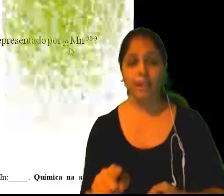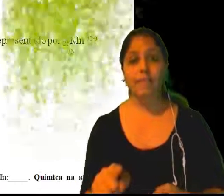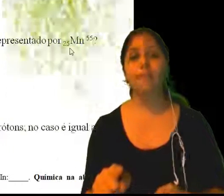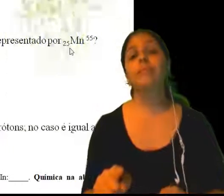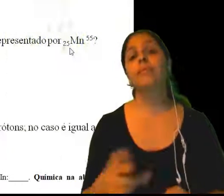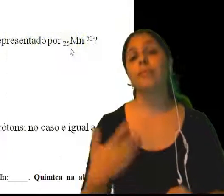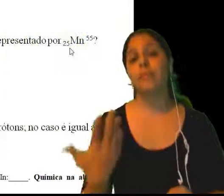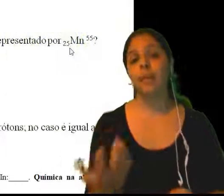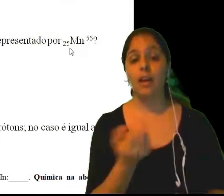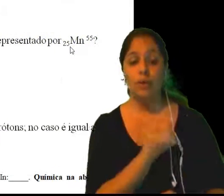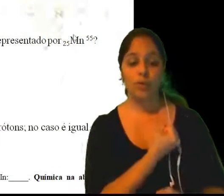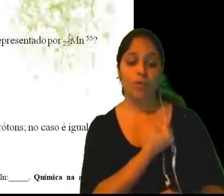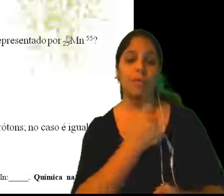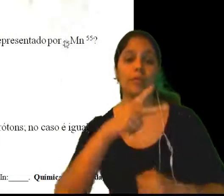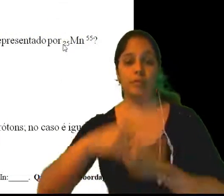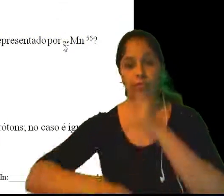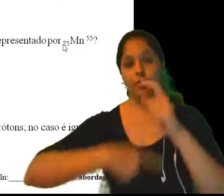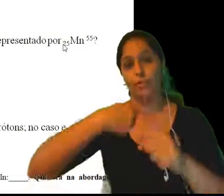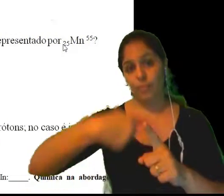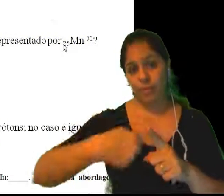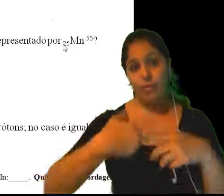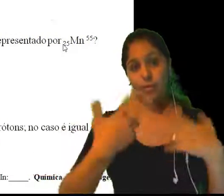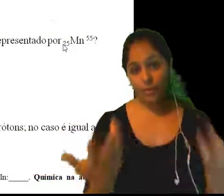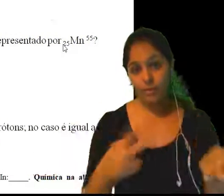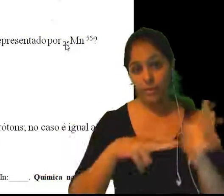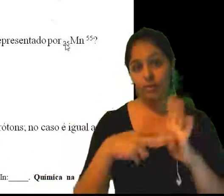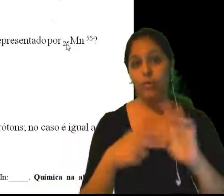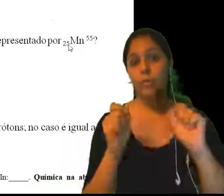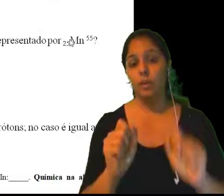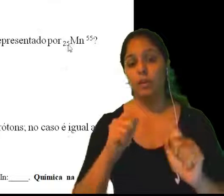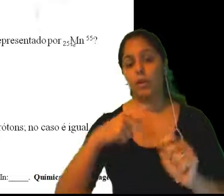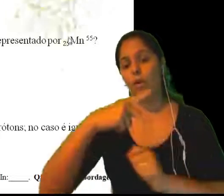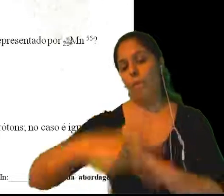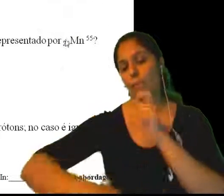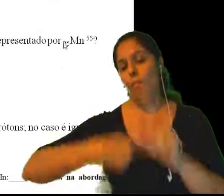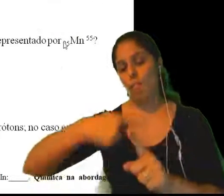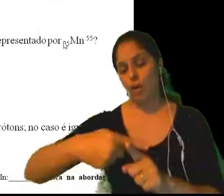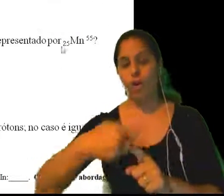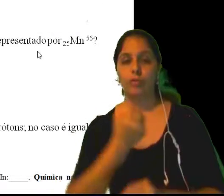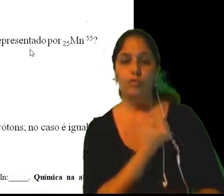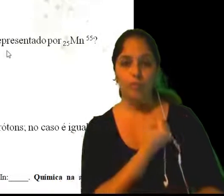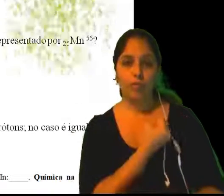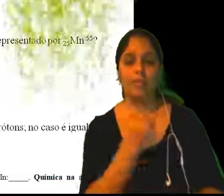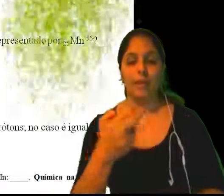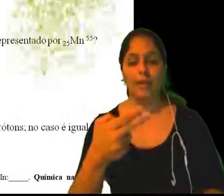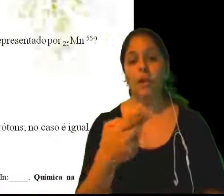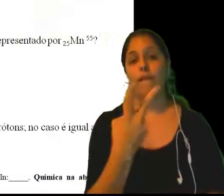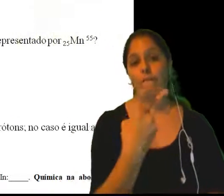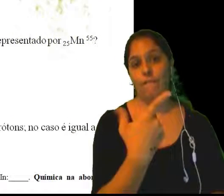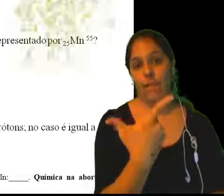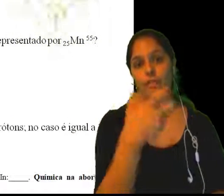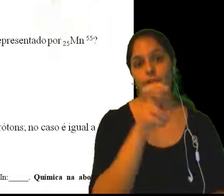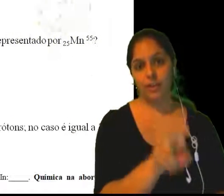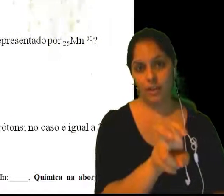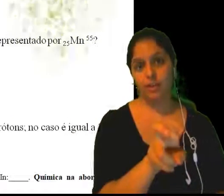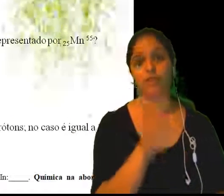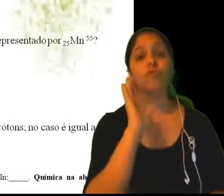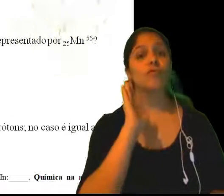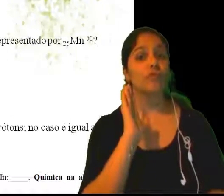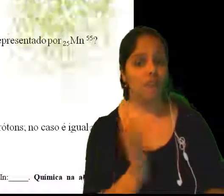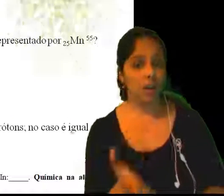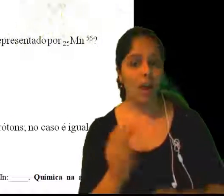atômico representa o número de prótons, ou seja, o número de prótons vai ser igual a